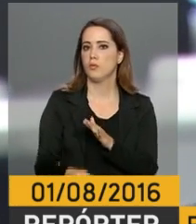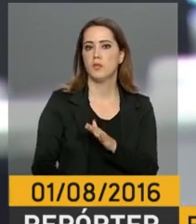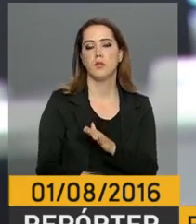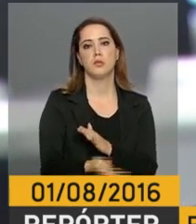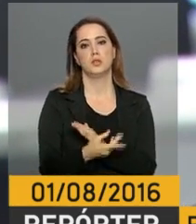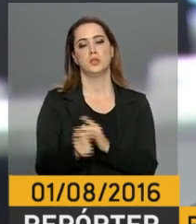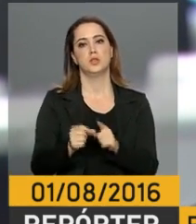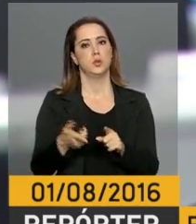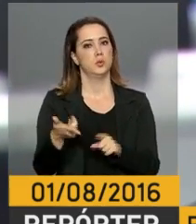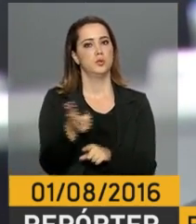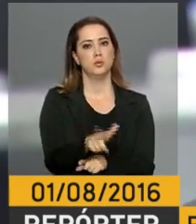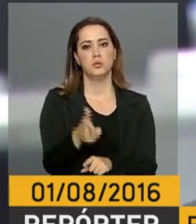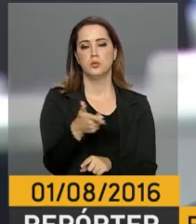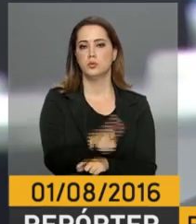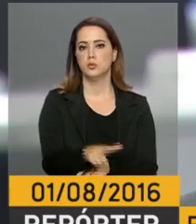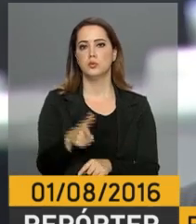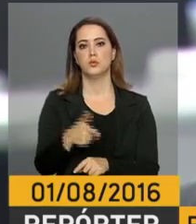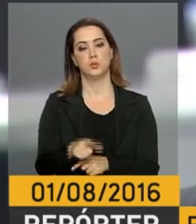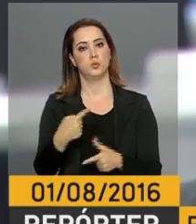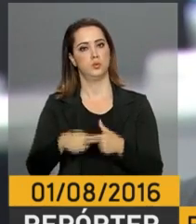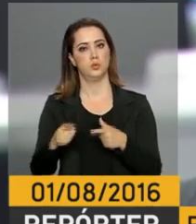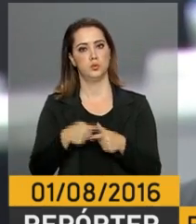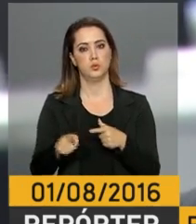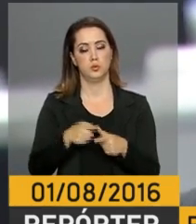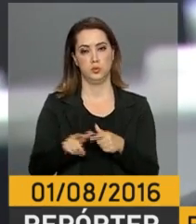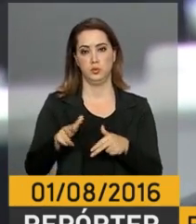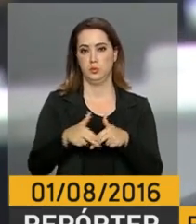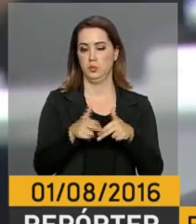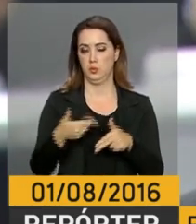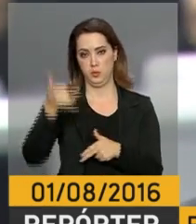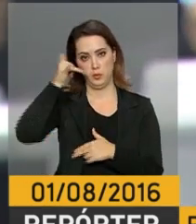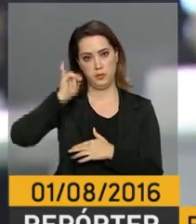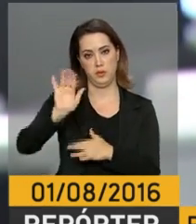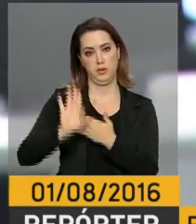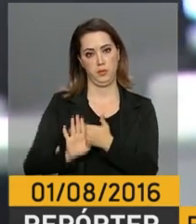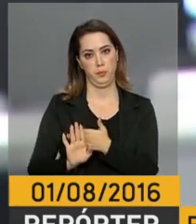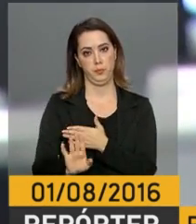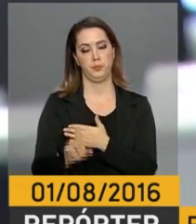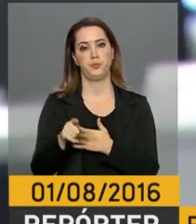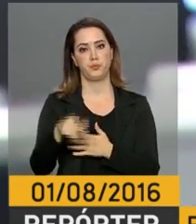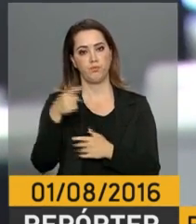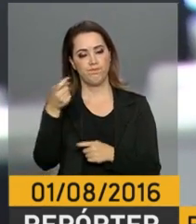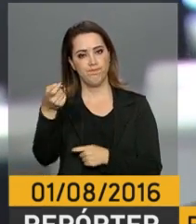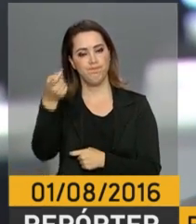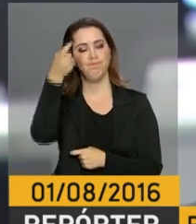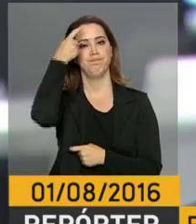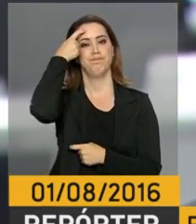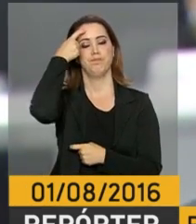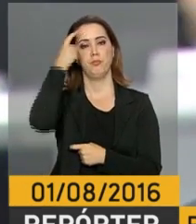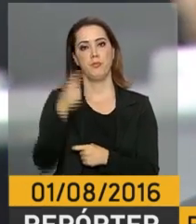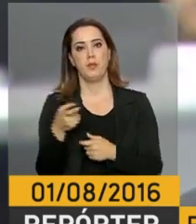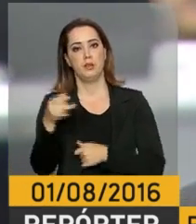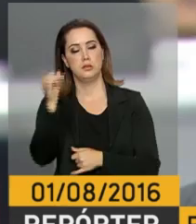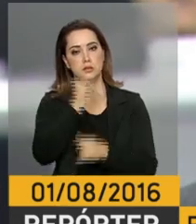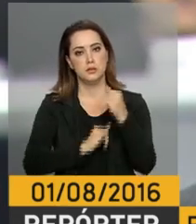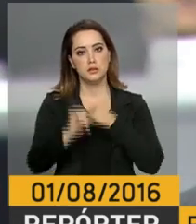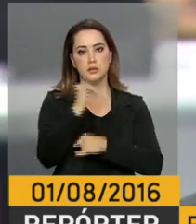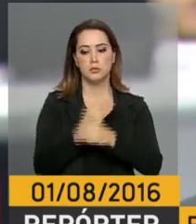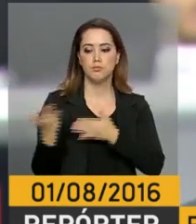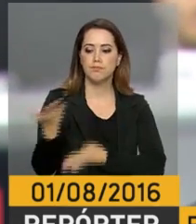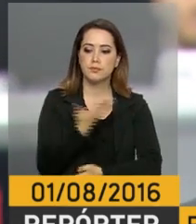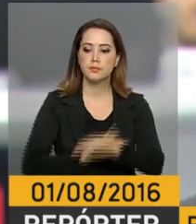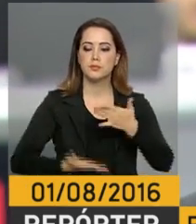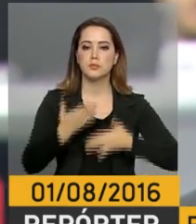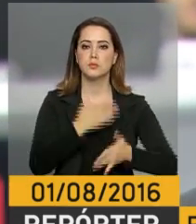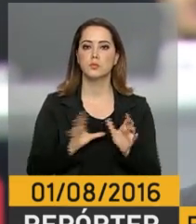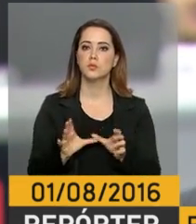qualquer tipo de criminalidade, do que a prevenção, inteligência, informação, cooperação. Esse